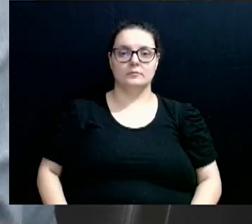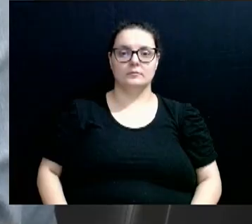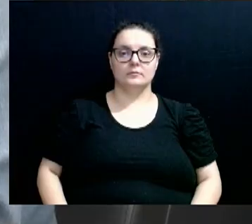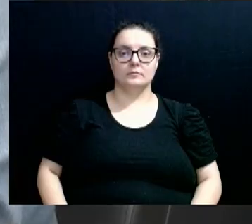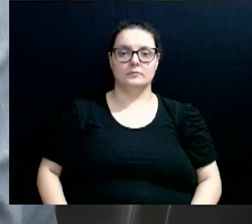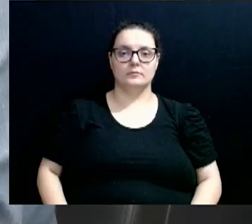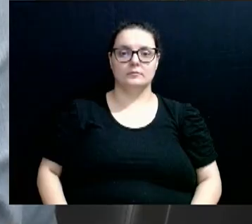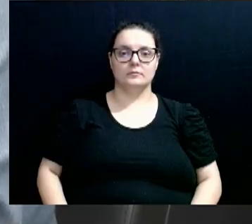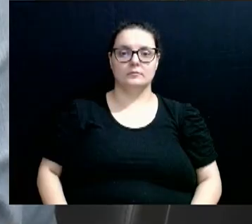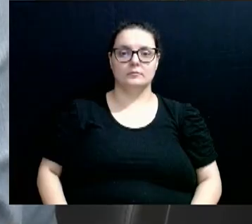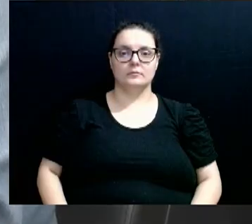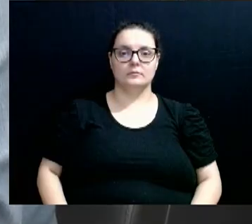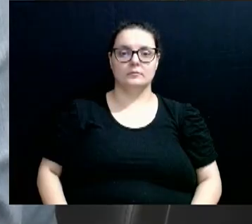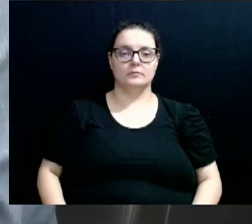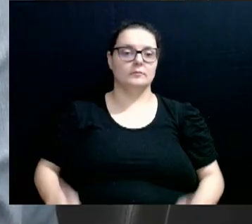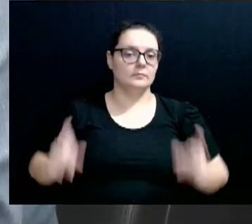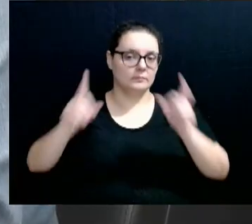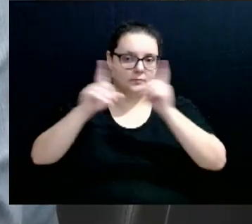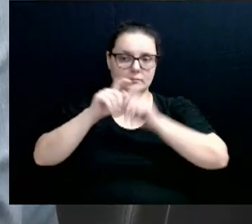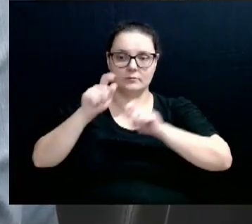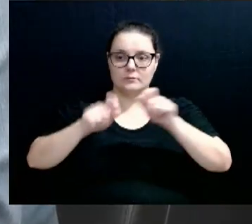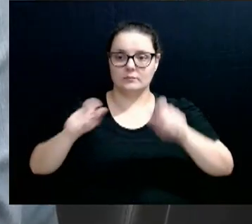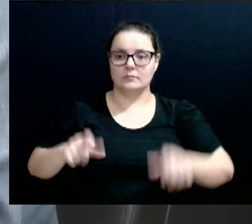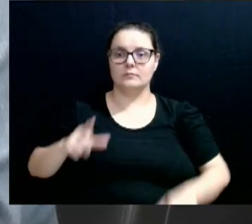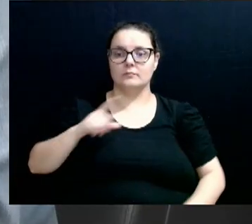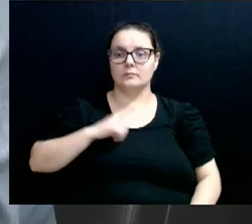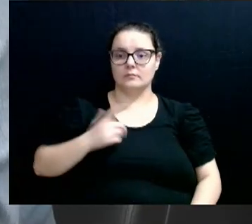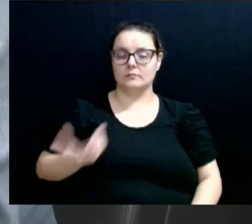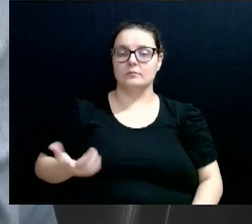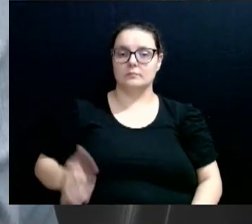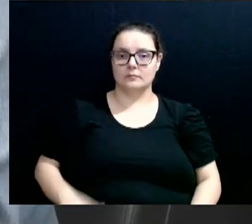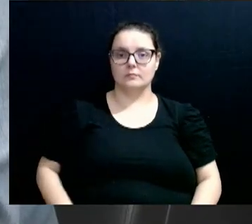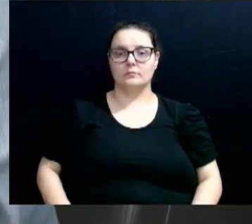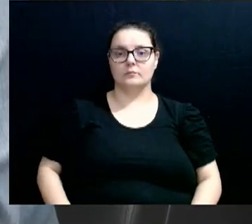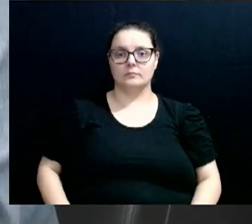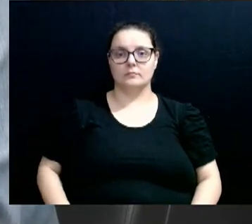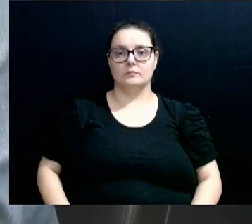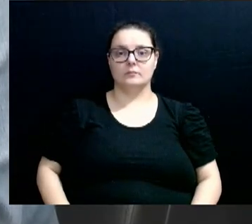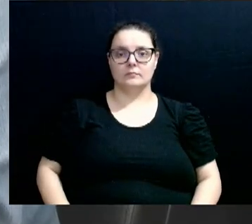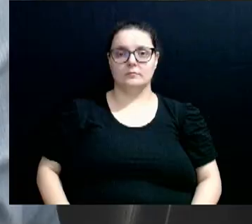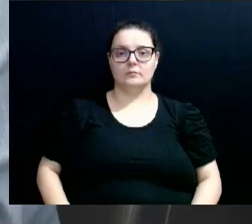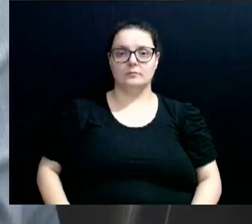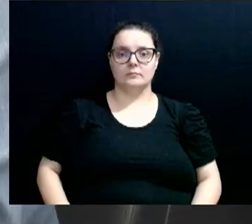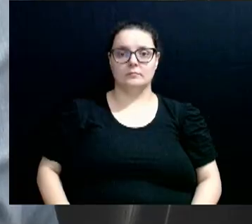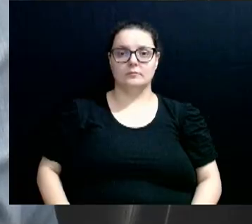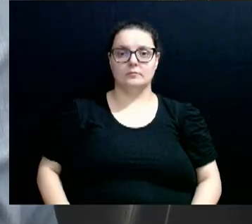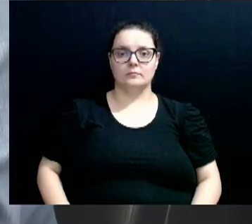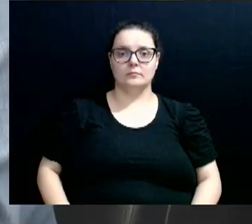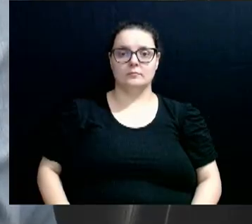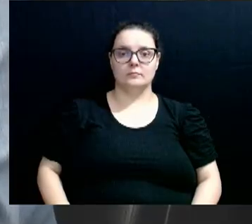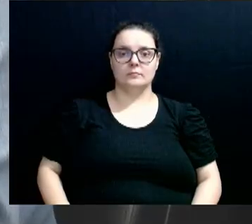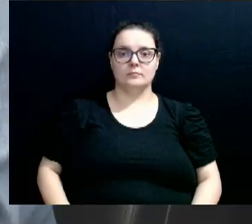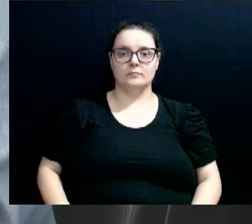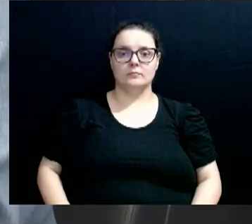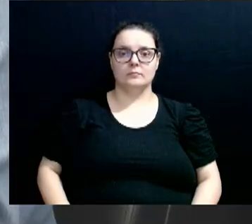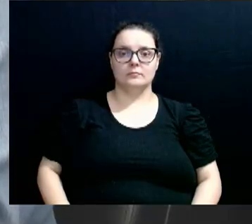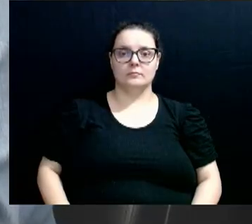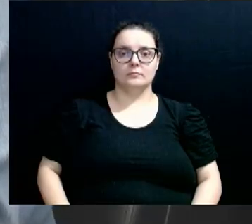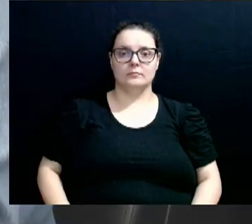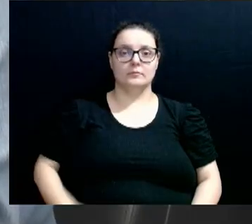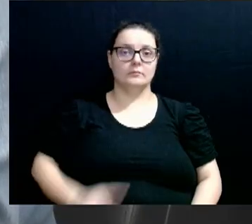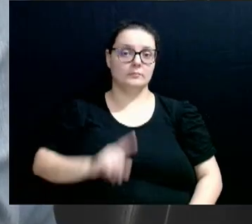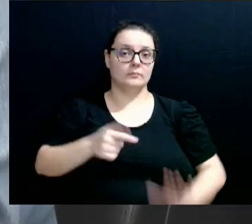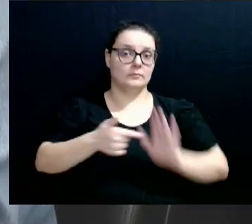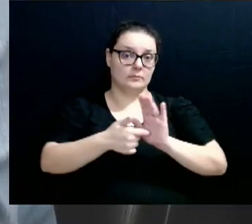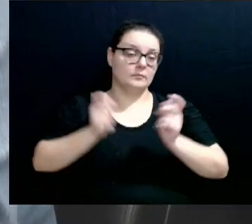dificuldade, né, que as pessoas acabam tendo de acabar demonstrando seu potencial.